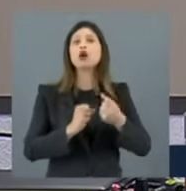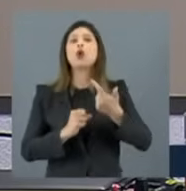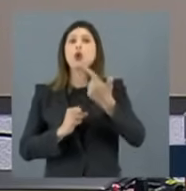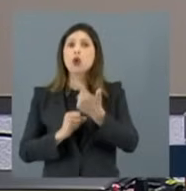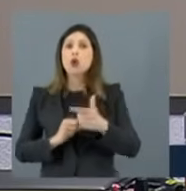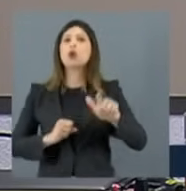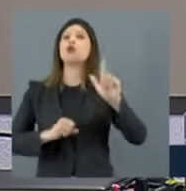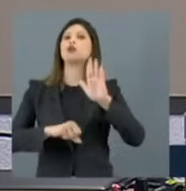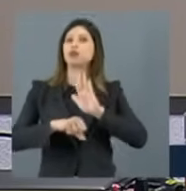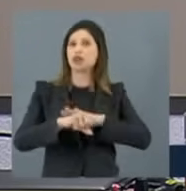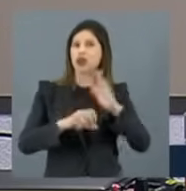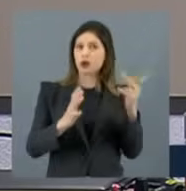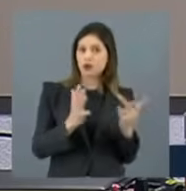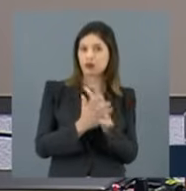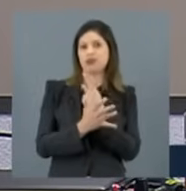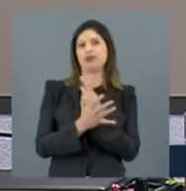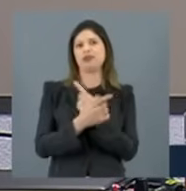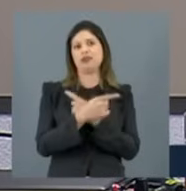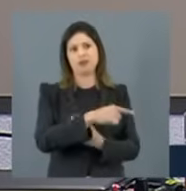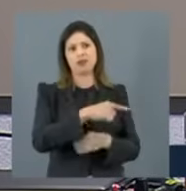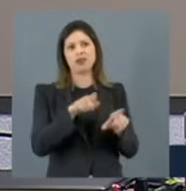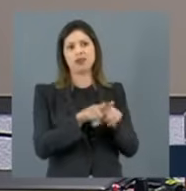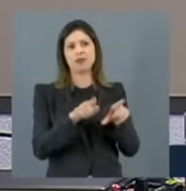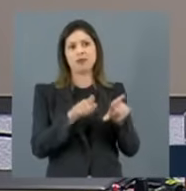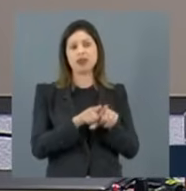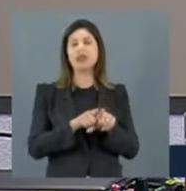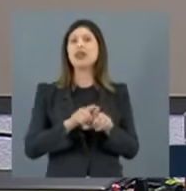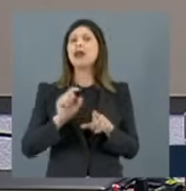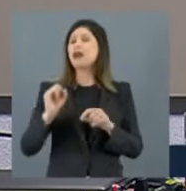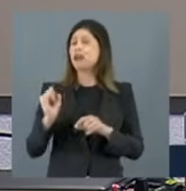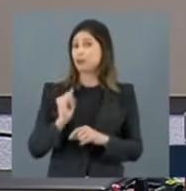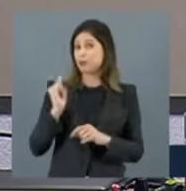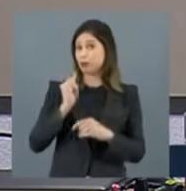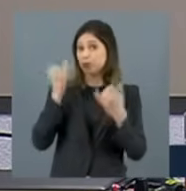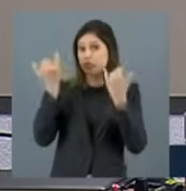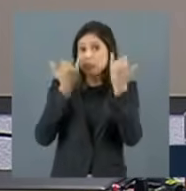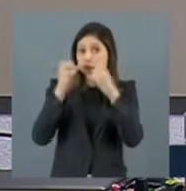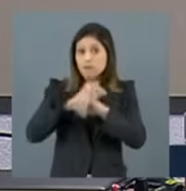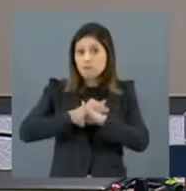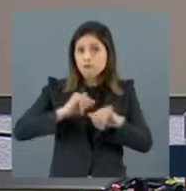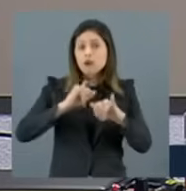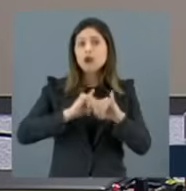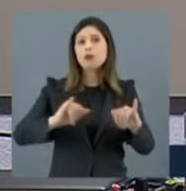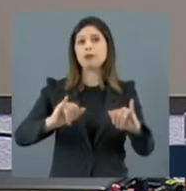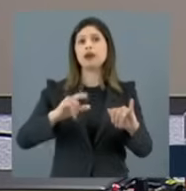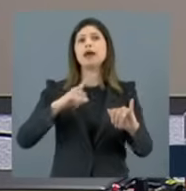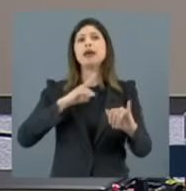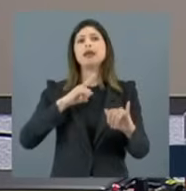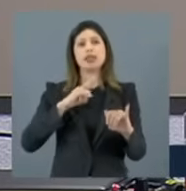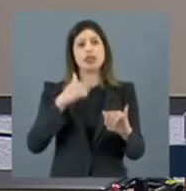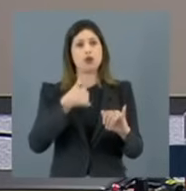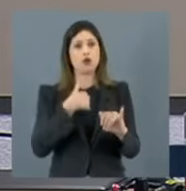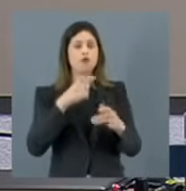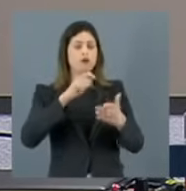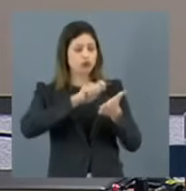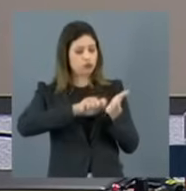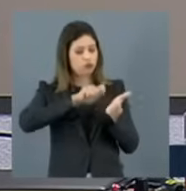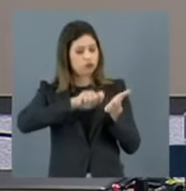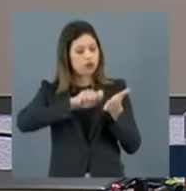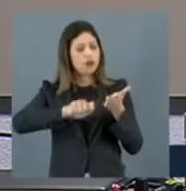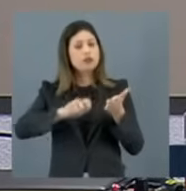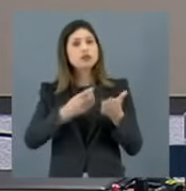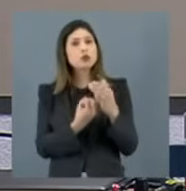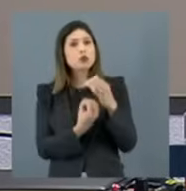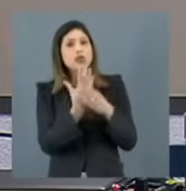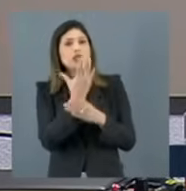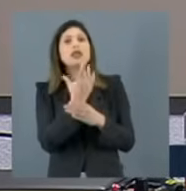de censura prévia. É importante destacar que, inclusive eu escrevi uma reportagem sobre isso, que